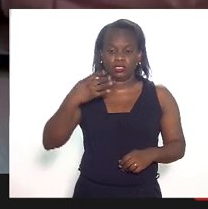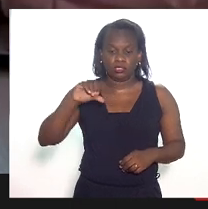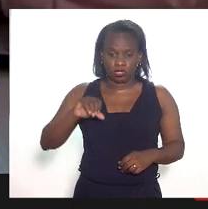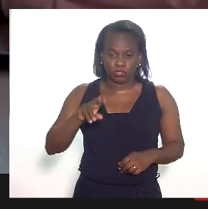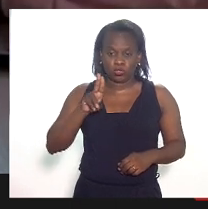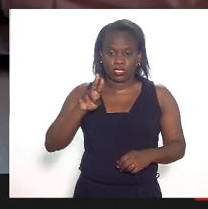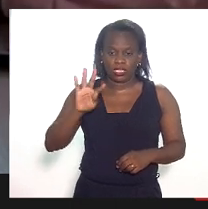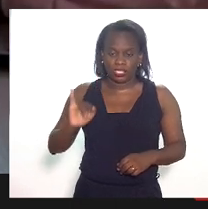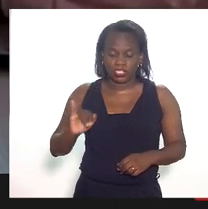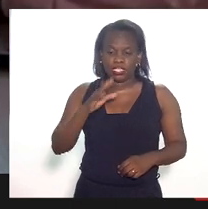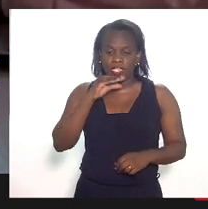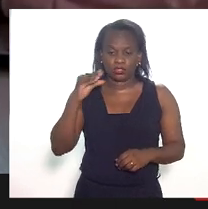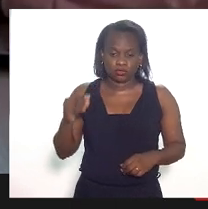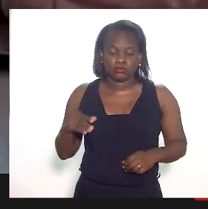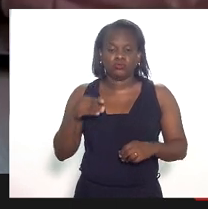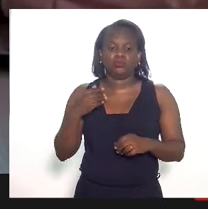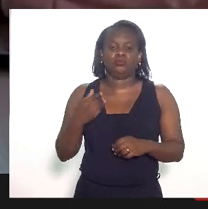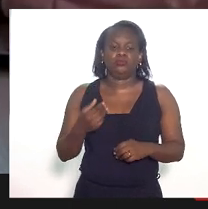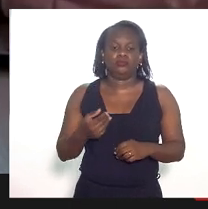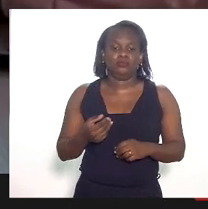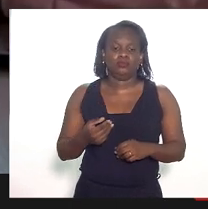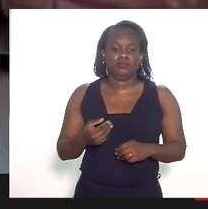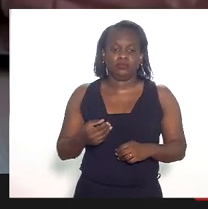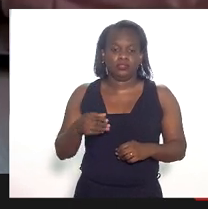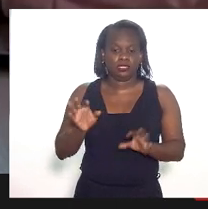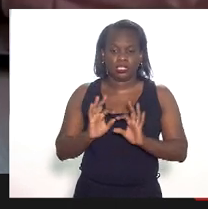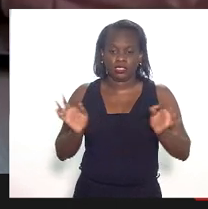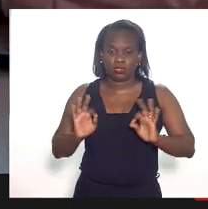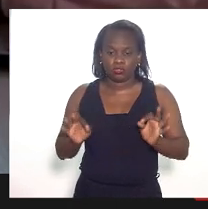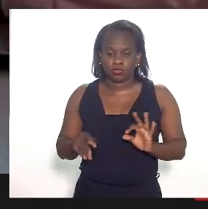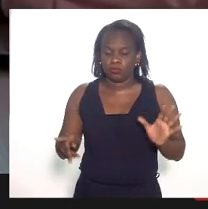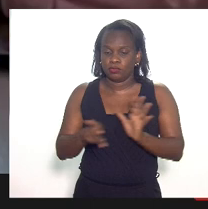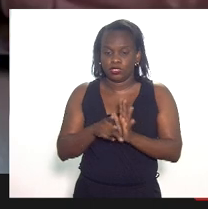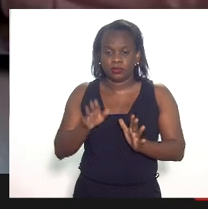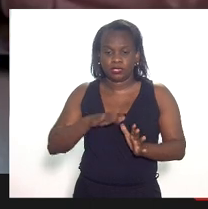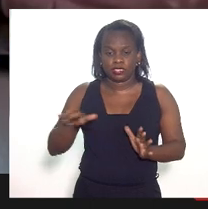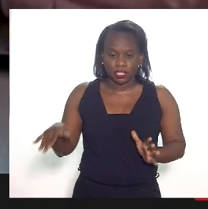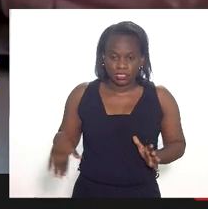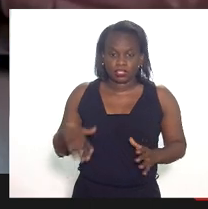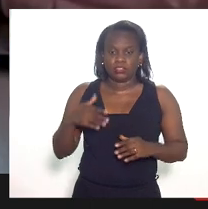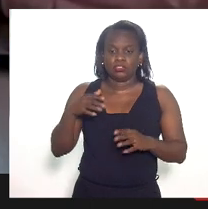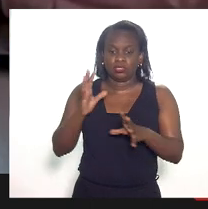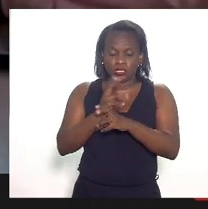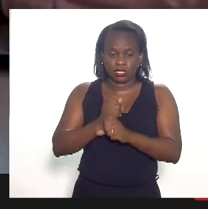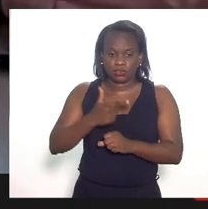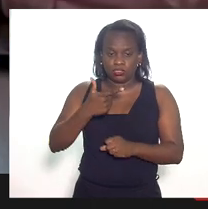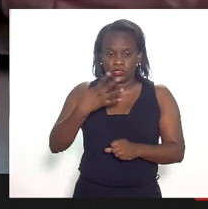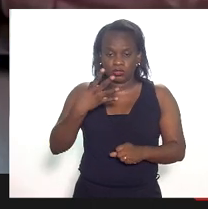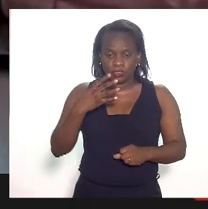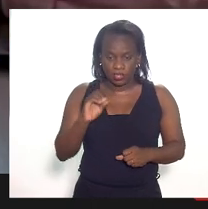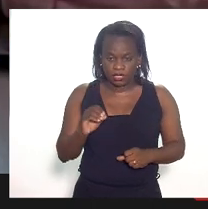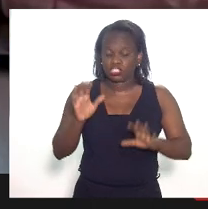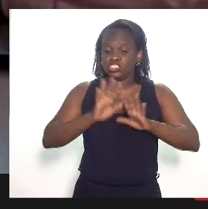149 de UTI adulto e nenhuma UTI pediátrica, total de 240.